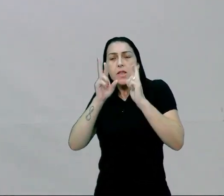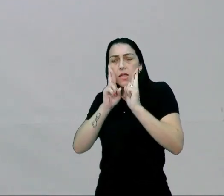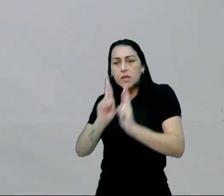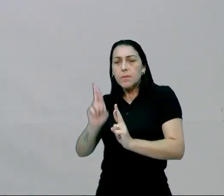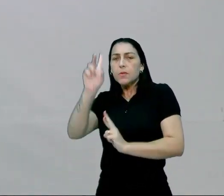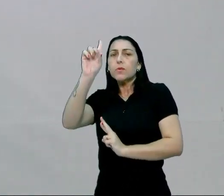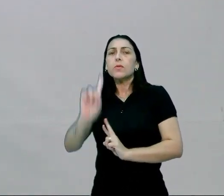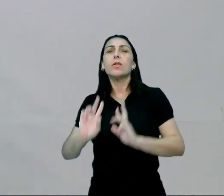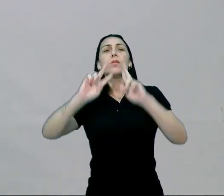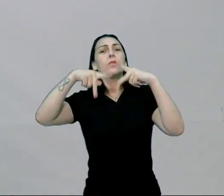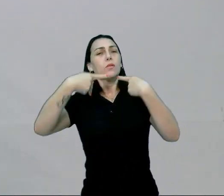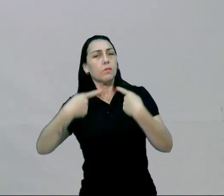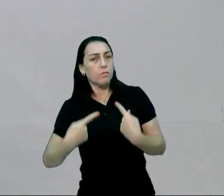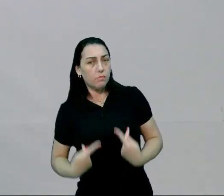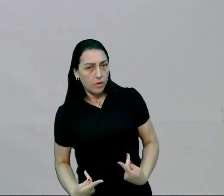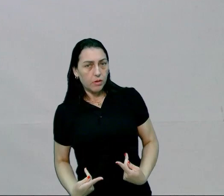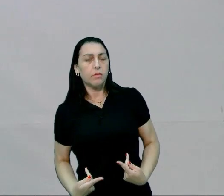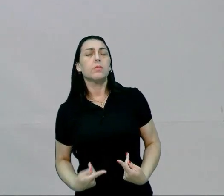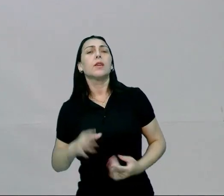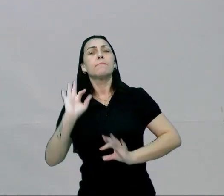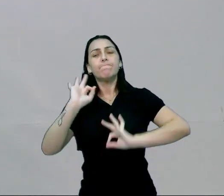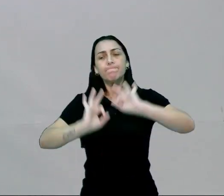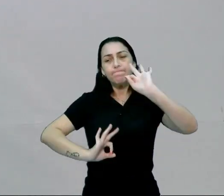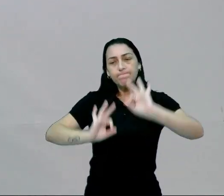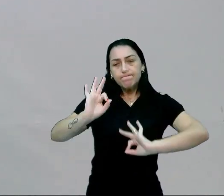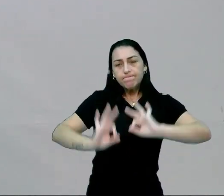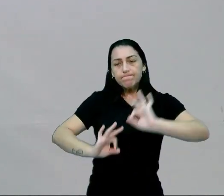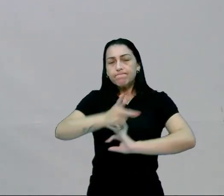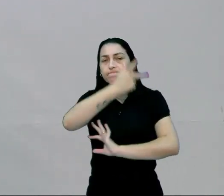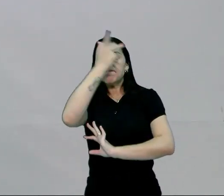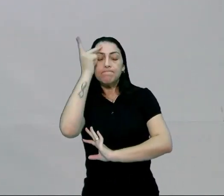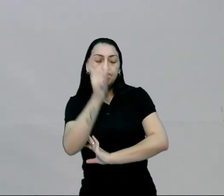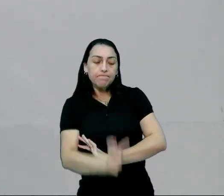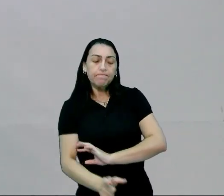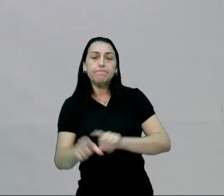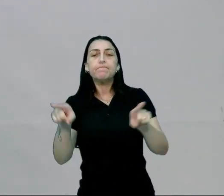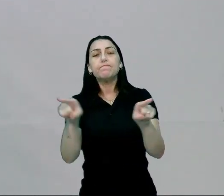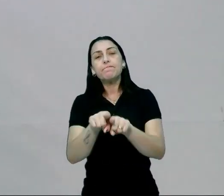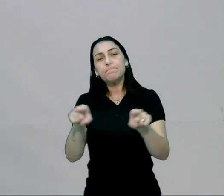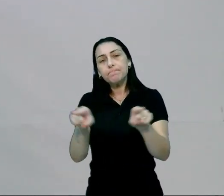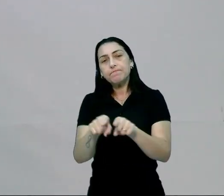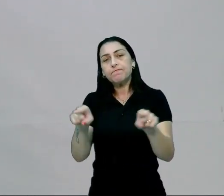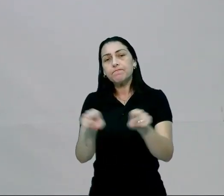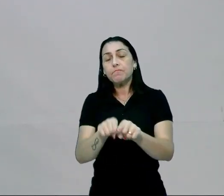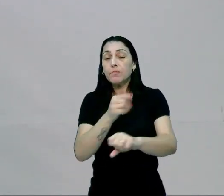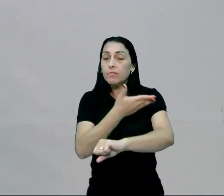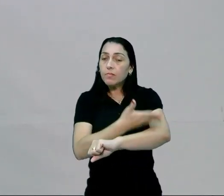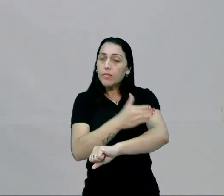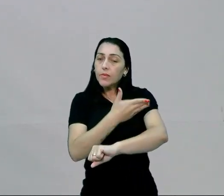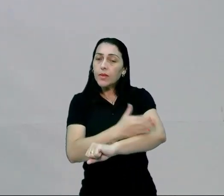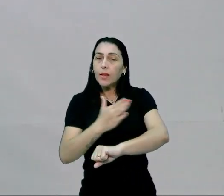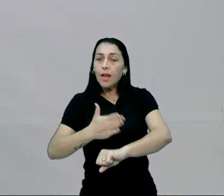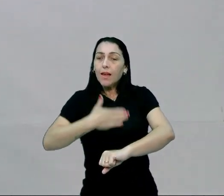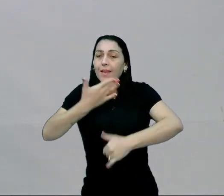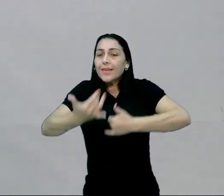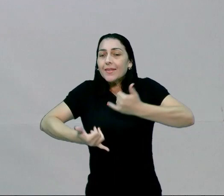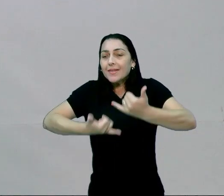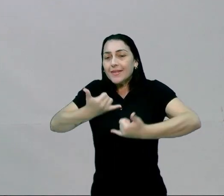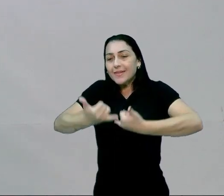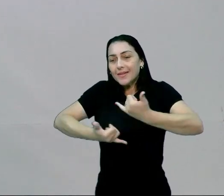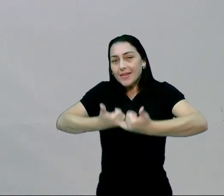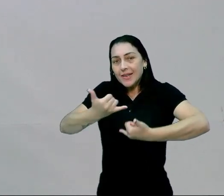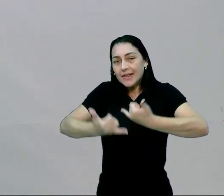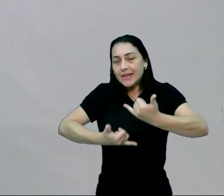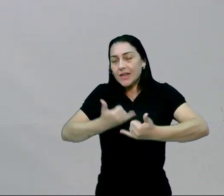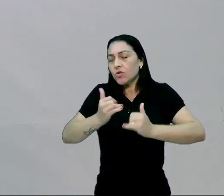os direitos humanos. Então, é essa construção do indivíduo e aí também como uma alternativa de prática de lazer. Prática de lazer é